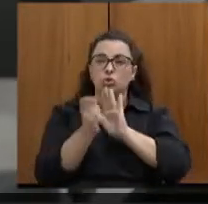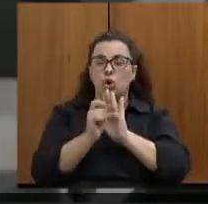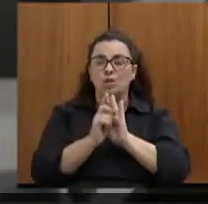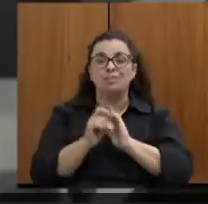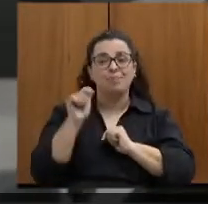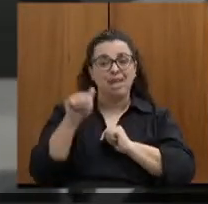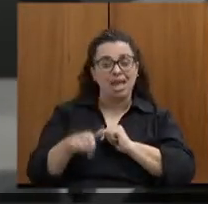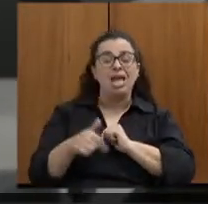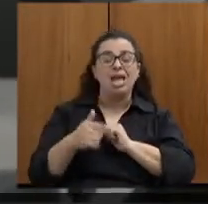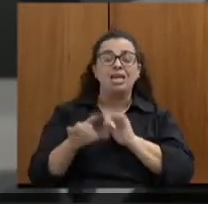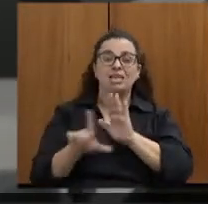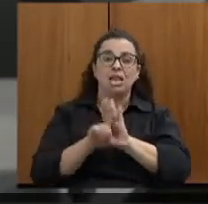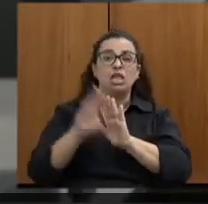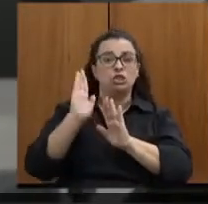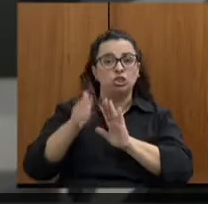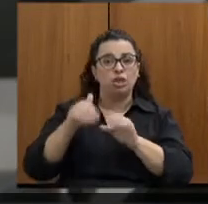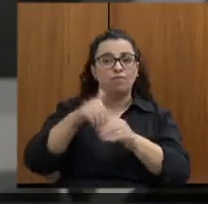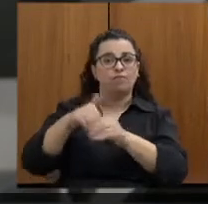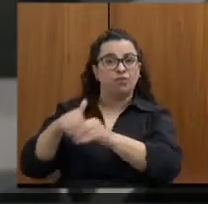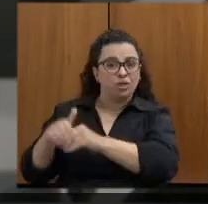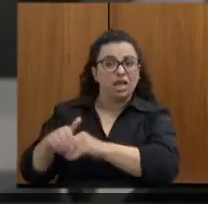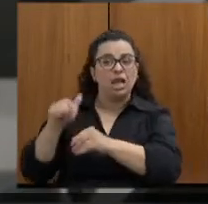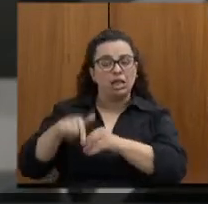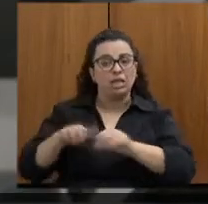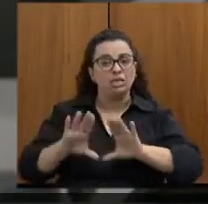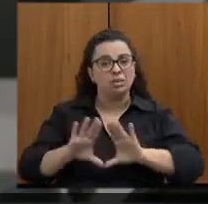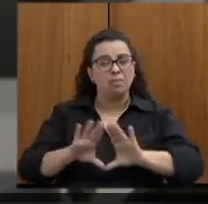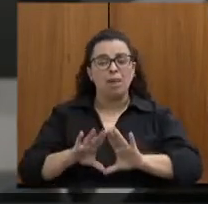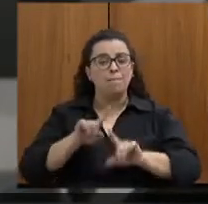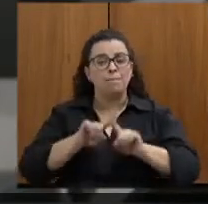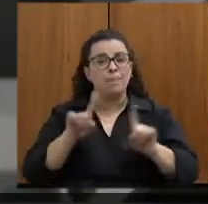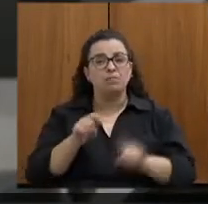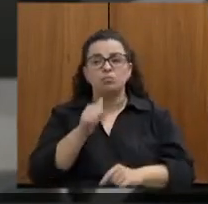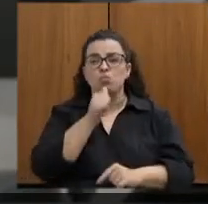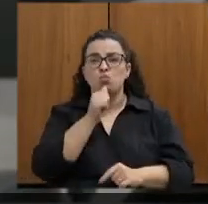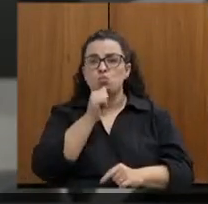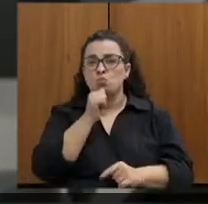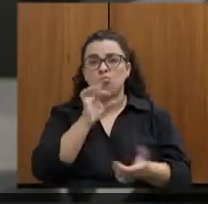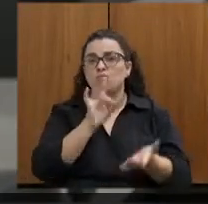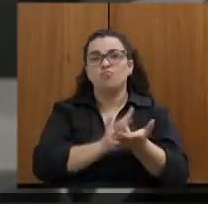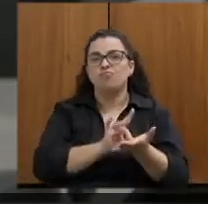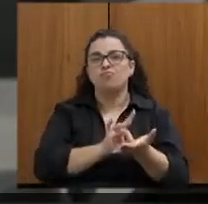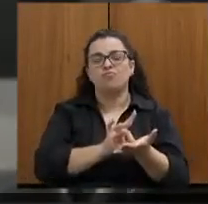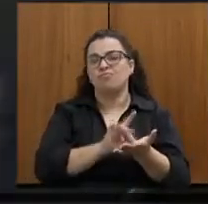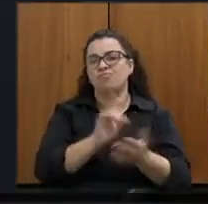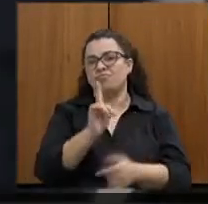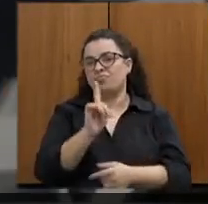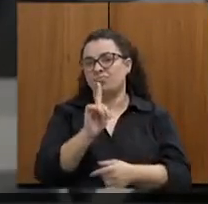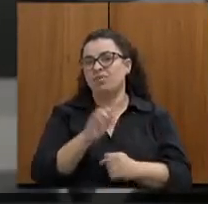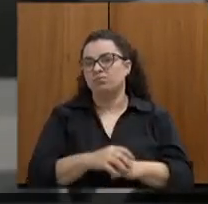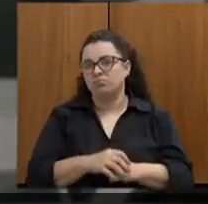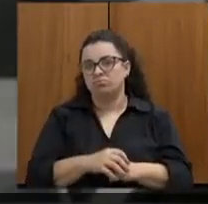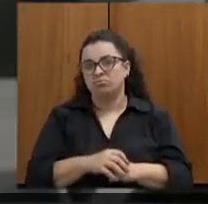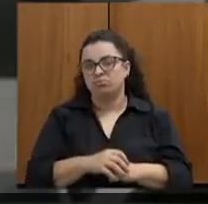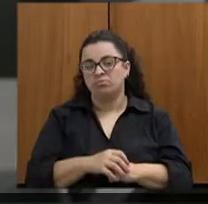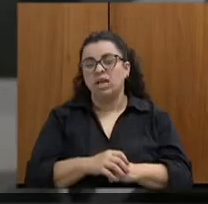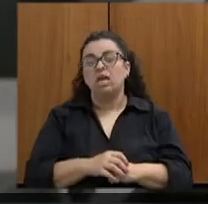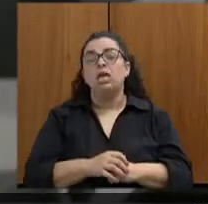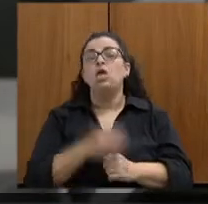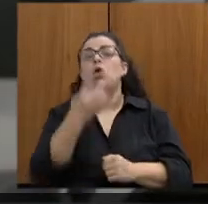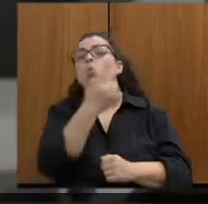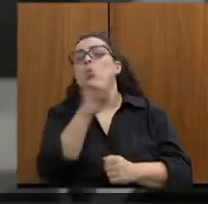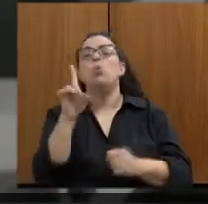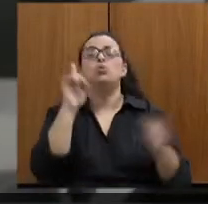até então, não havia sido implementada. E, para encerrar aqui o rol das perguntas, eu